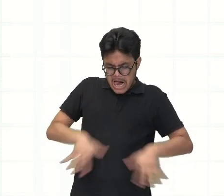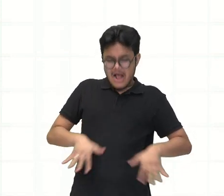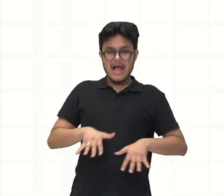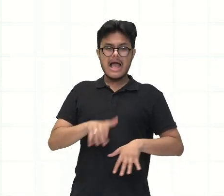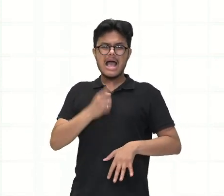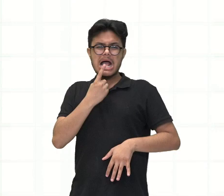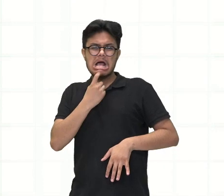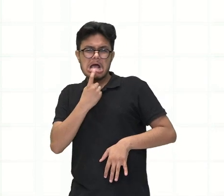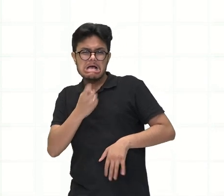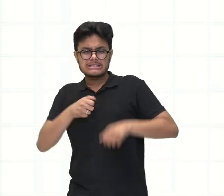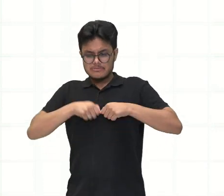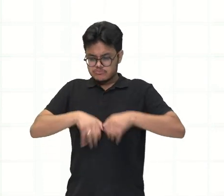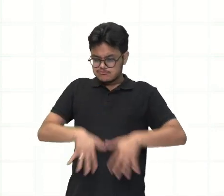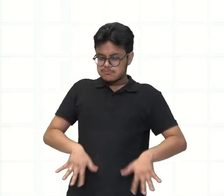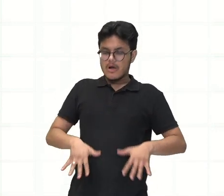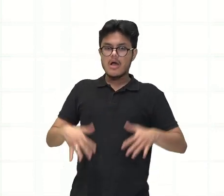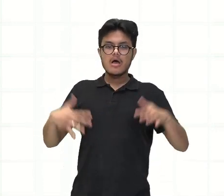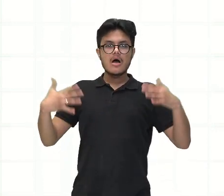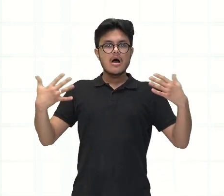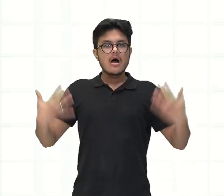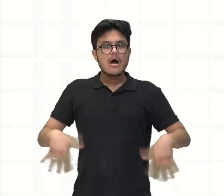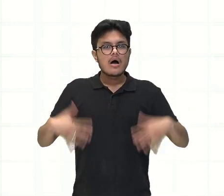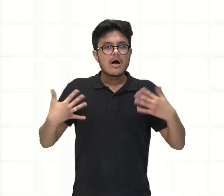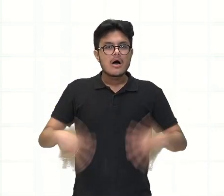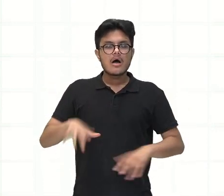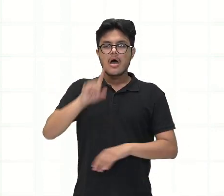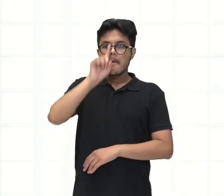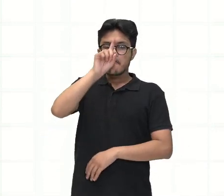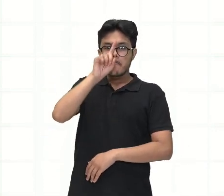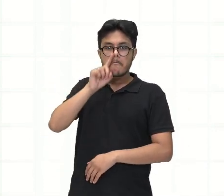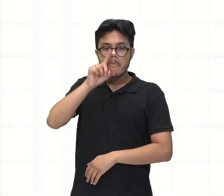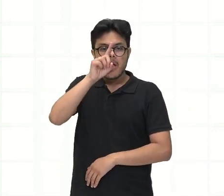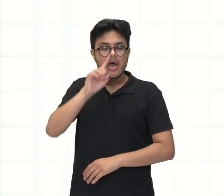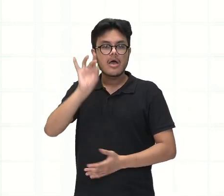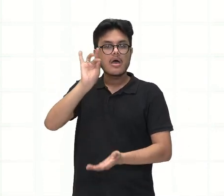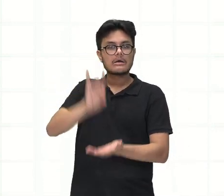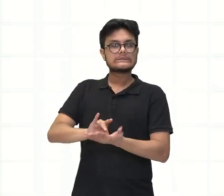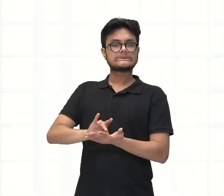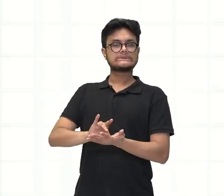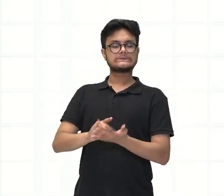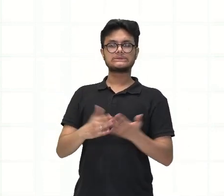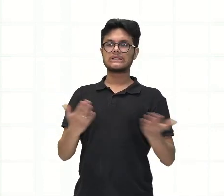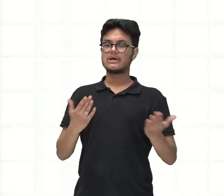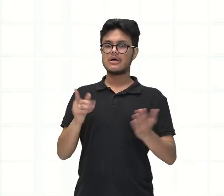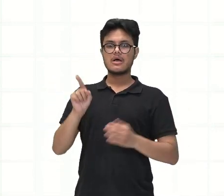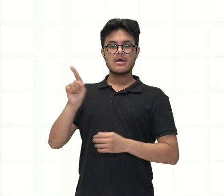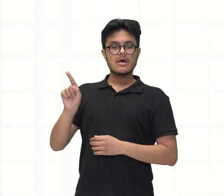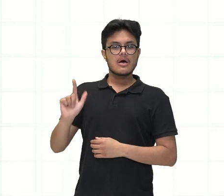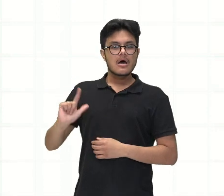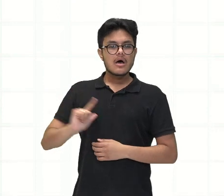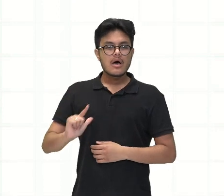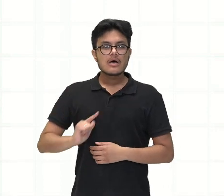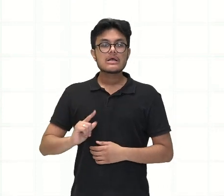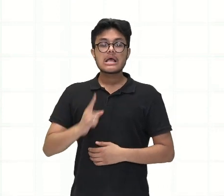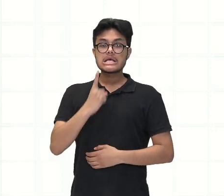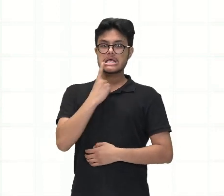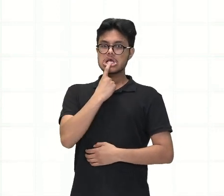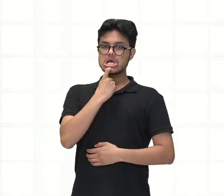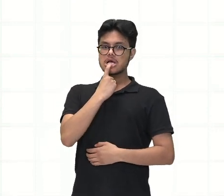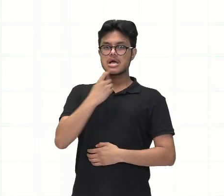uma diarreia mais grave, tá? Ela já pode ter uma gravidade com a presença de